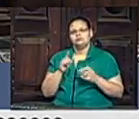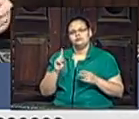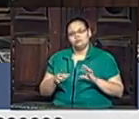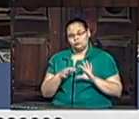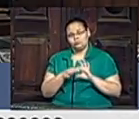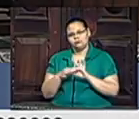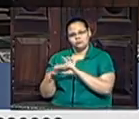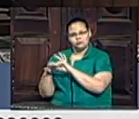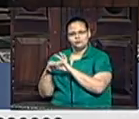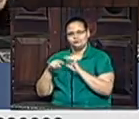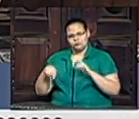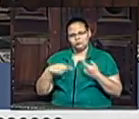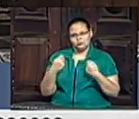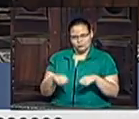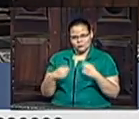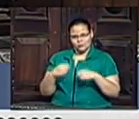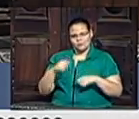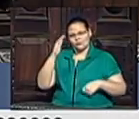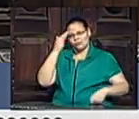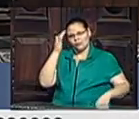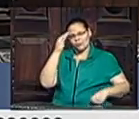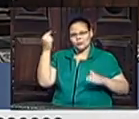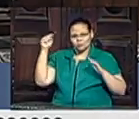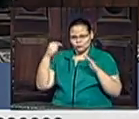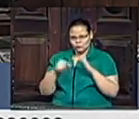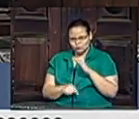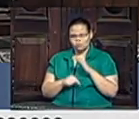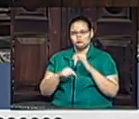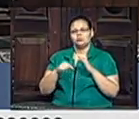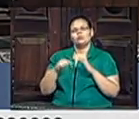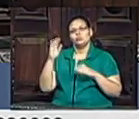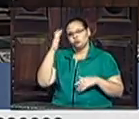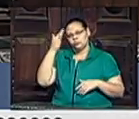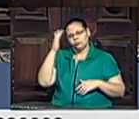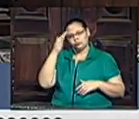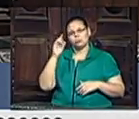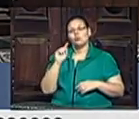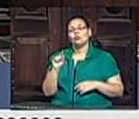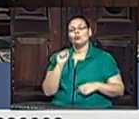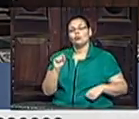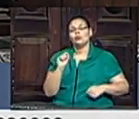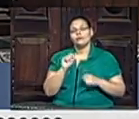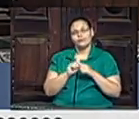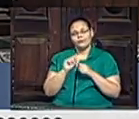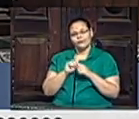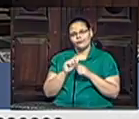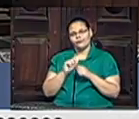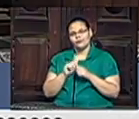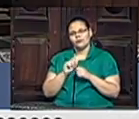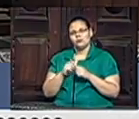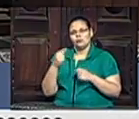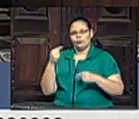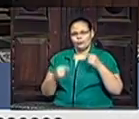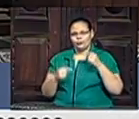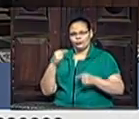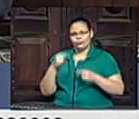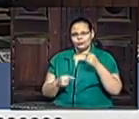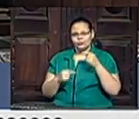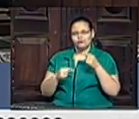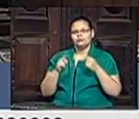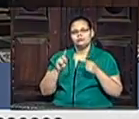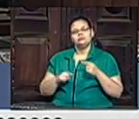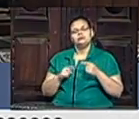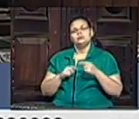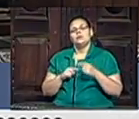nós precisamos entender, aprofundar a nossa compreensão sobre o que foi feito da política de renúncia fiscal e